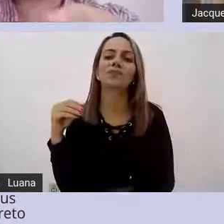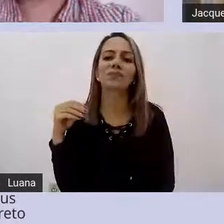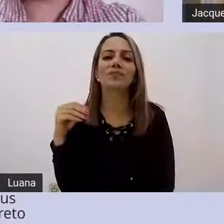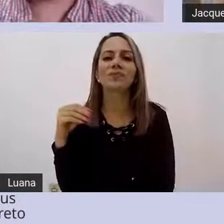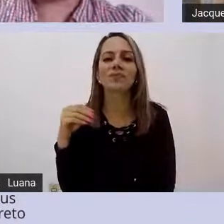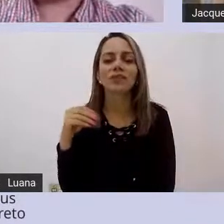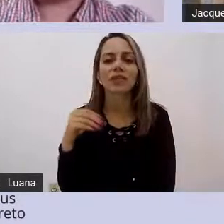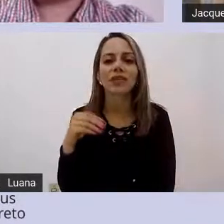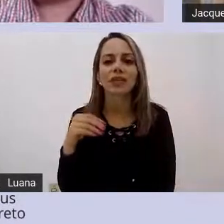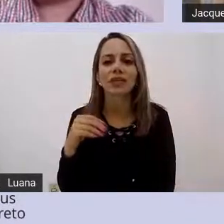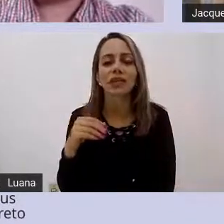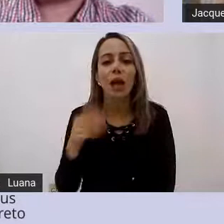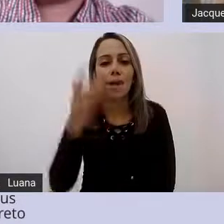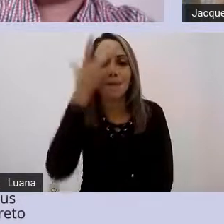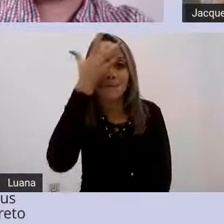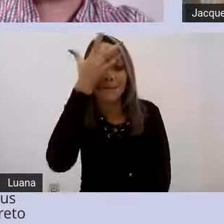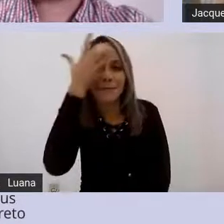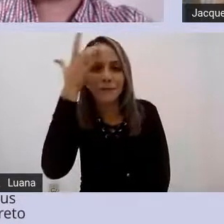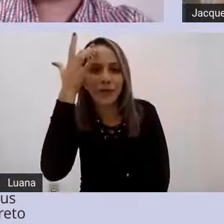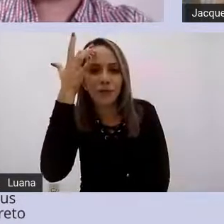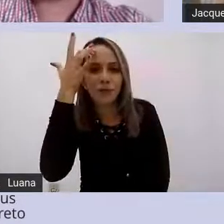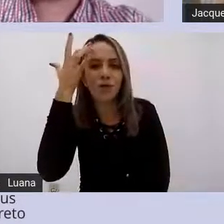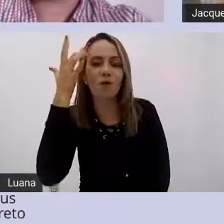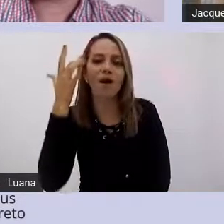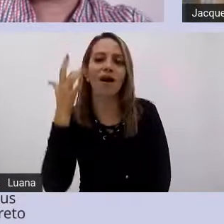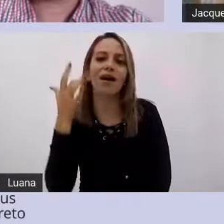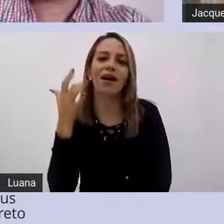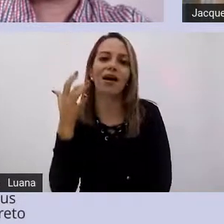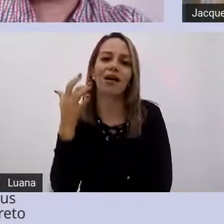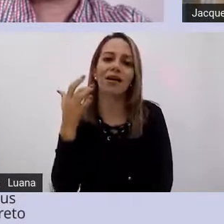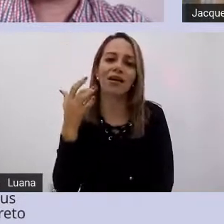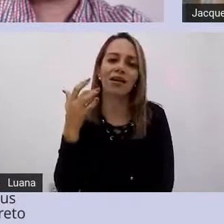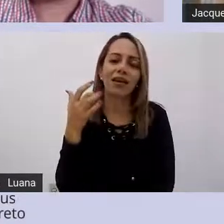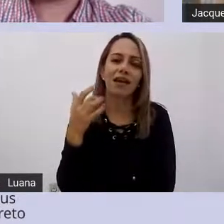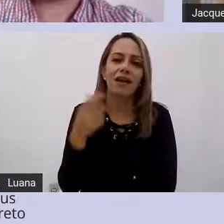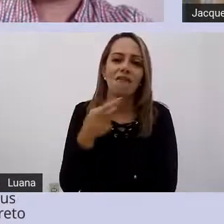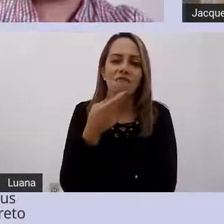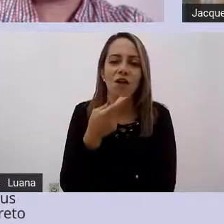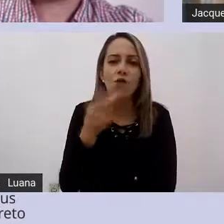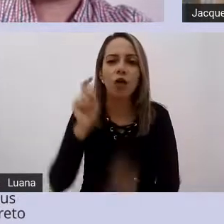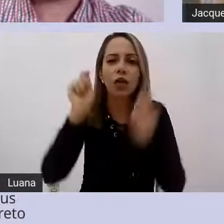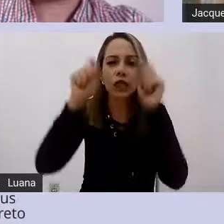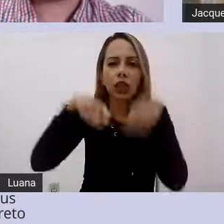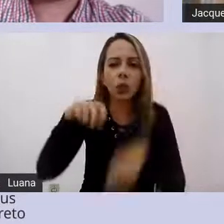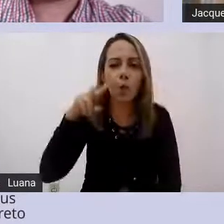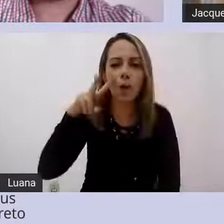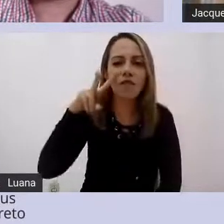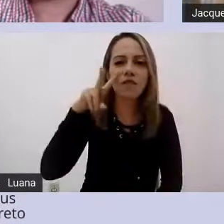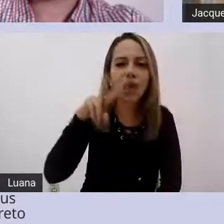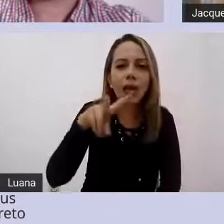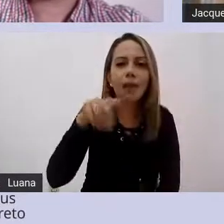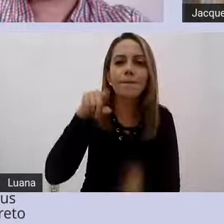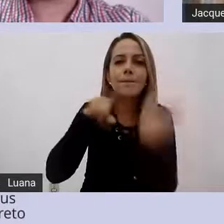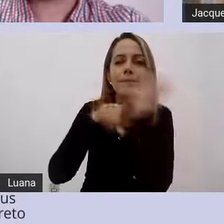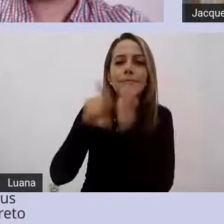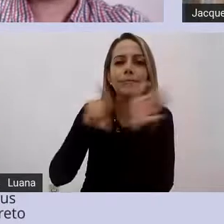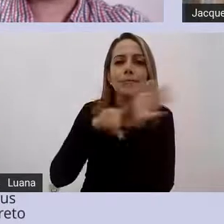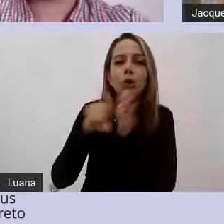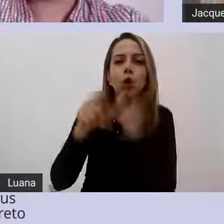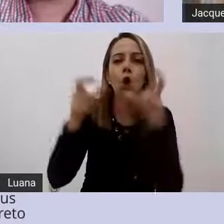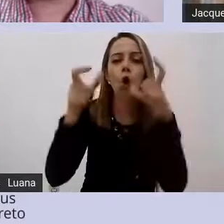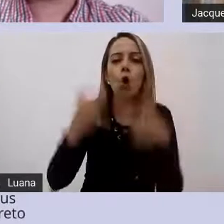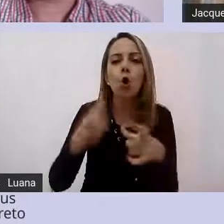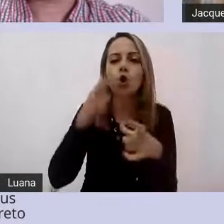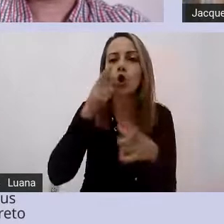Até perguntaram da onde elas foram extraídas, né? Os textos antigos, as caligrafias, então,